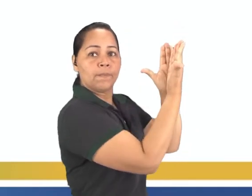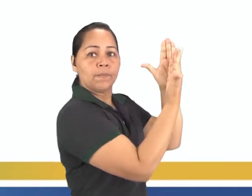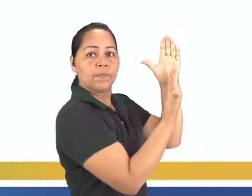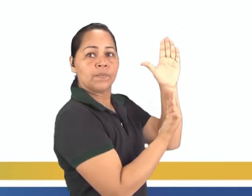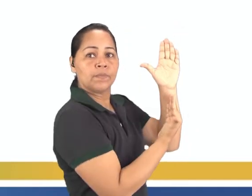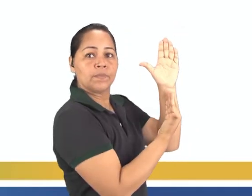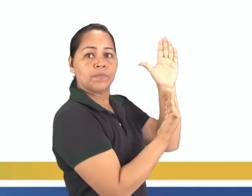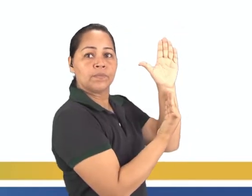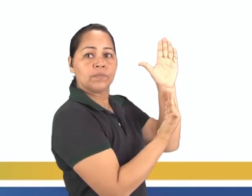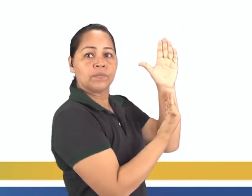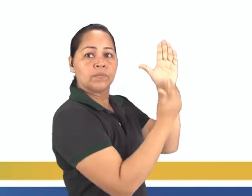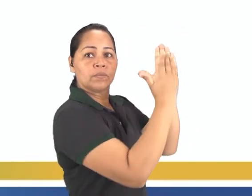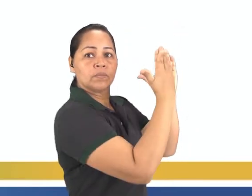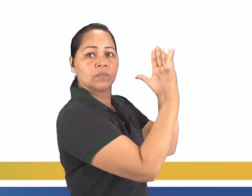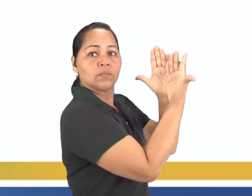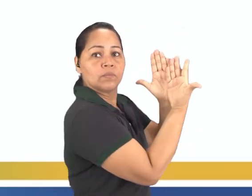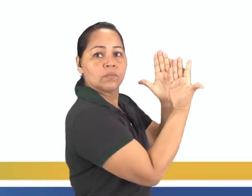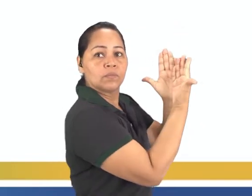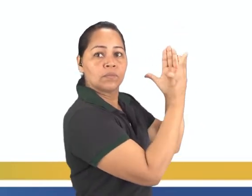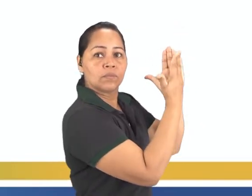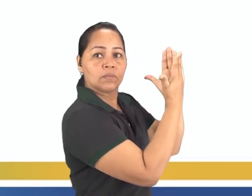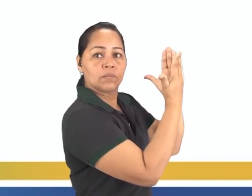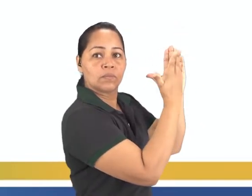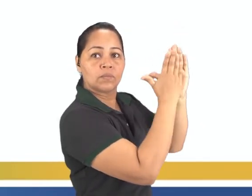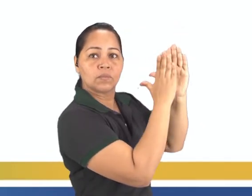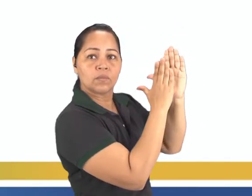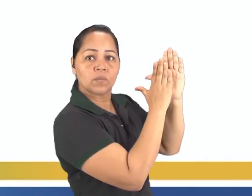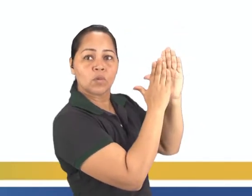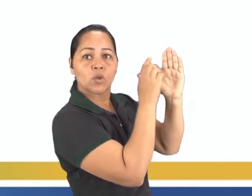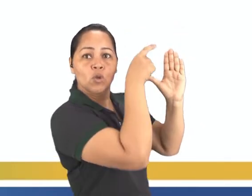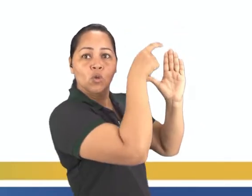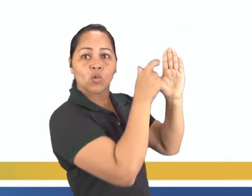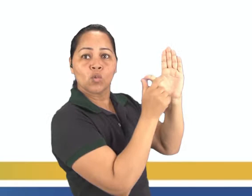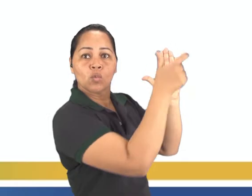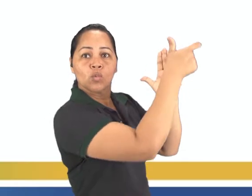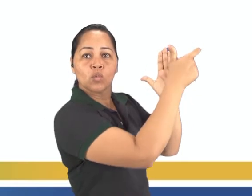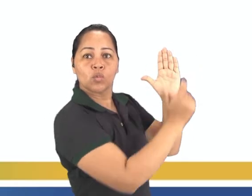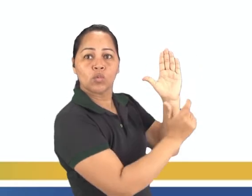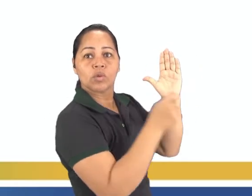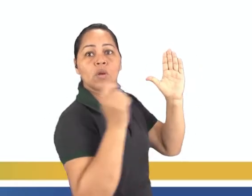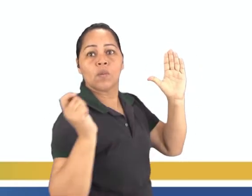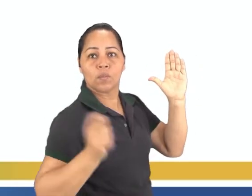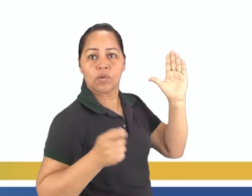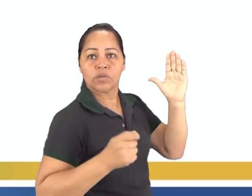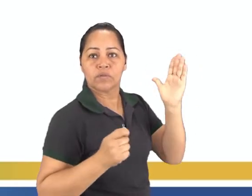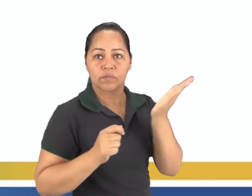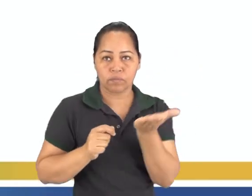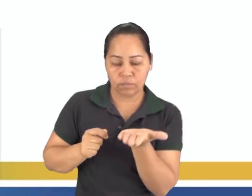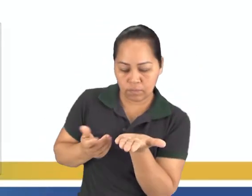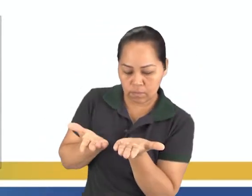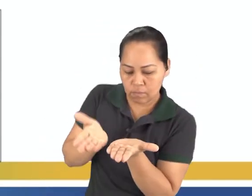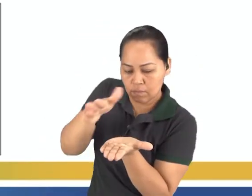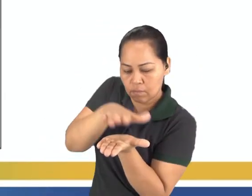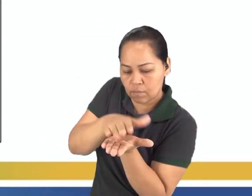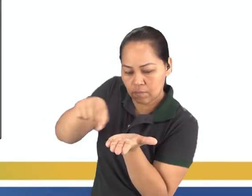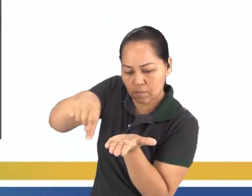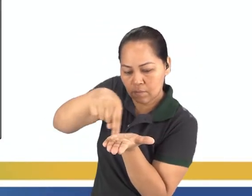segmento. Então, é preciso eleger pontos que servirão de referência para o desenho da figura